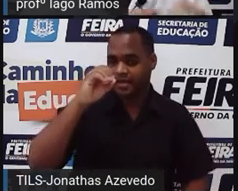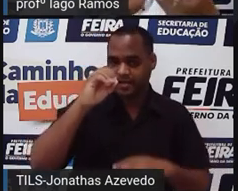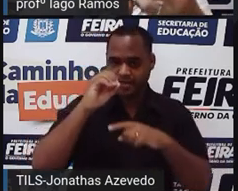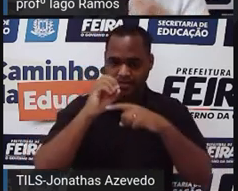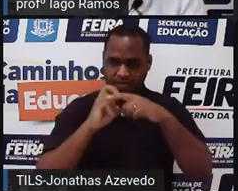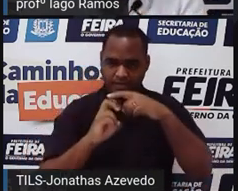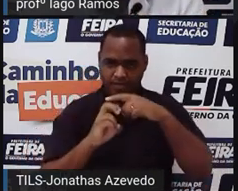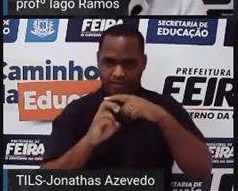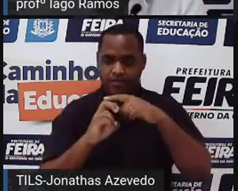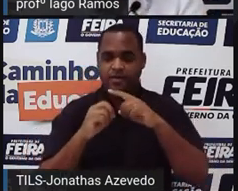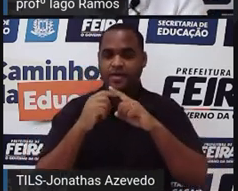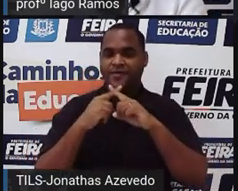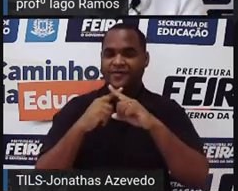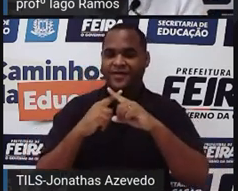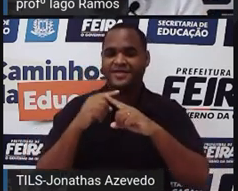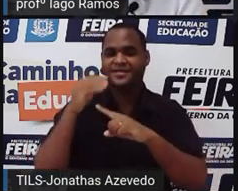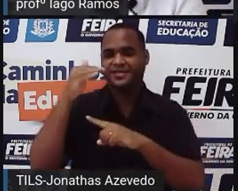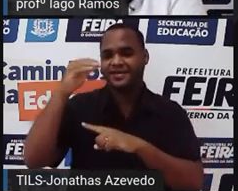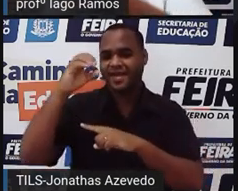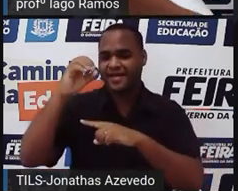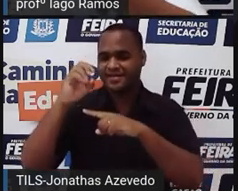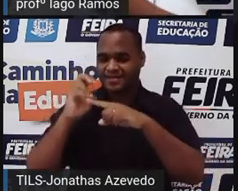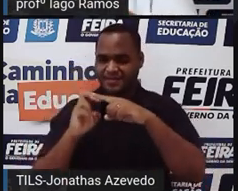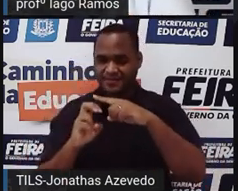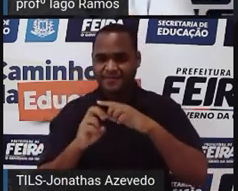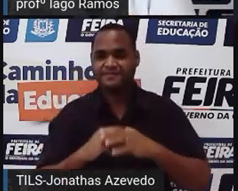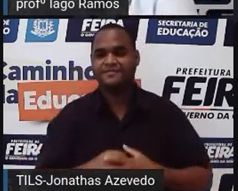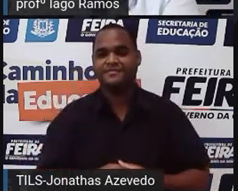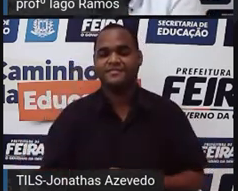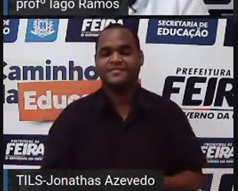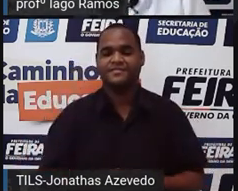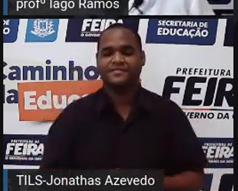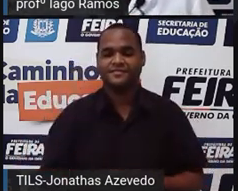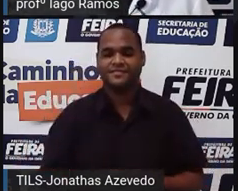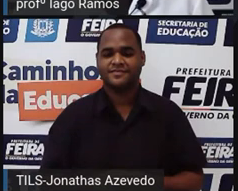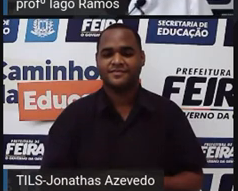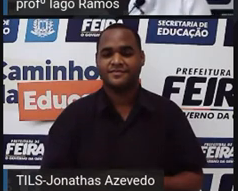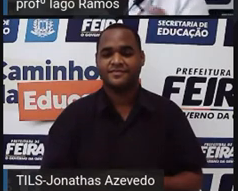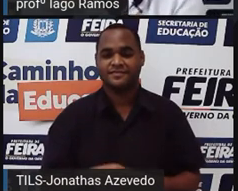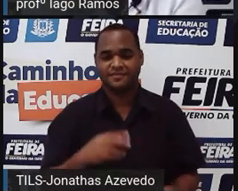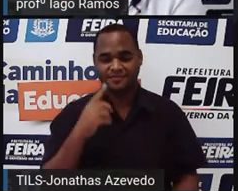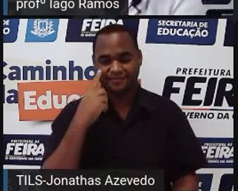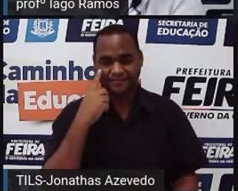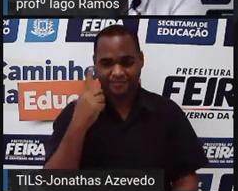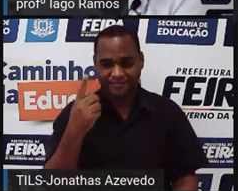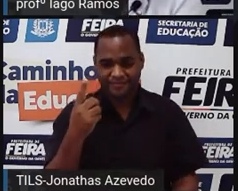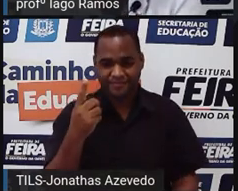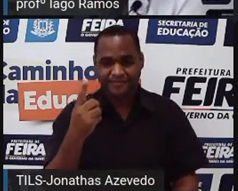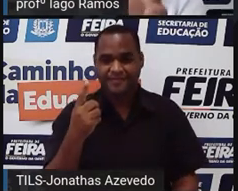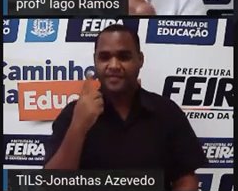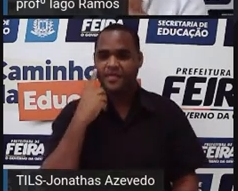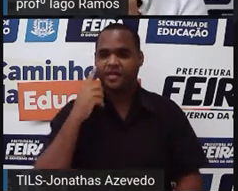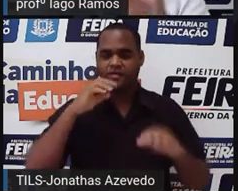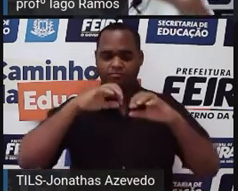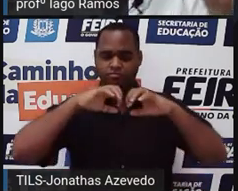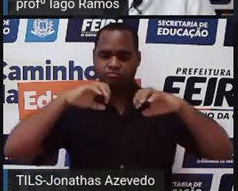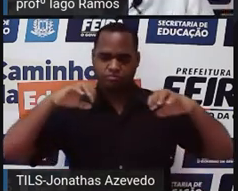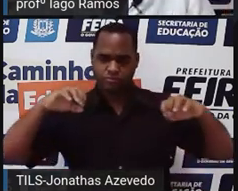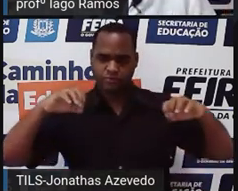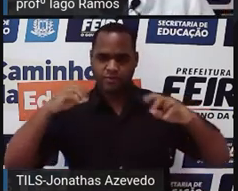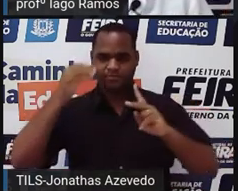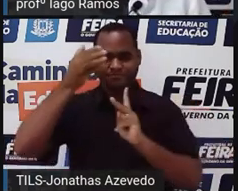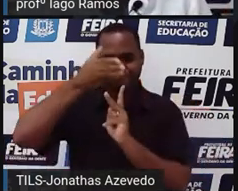quintos vezes a outra fração que também vai ser 10 quintos, tá bom? Eu quebrei a fração